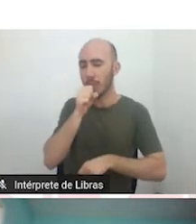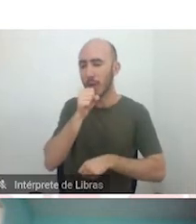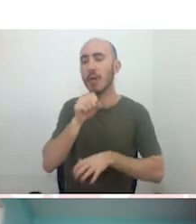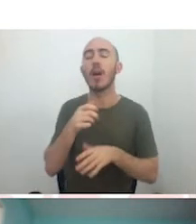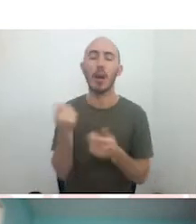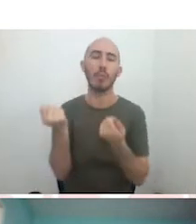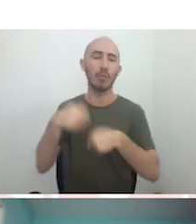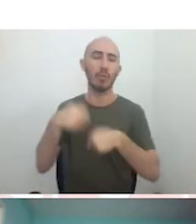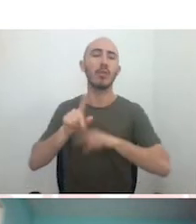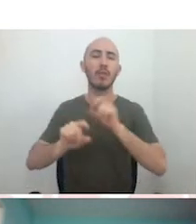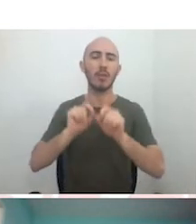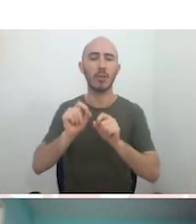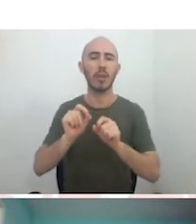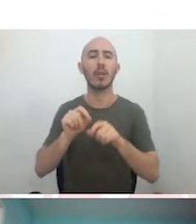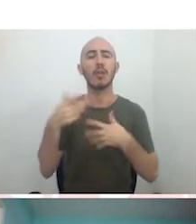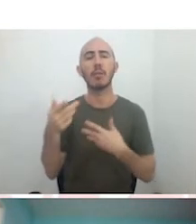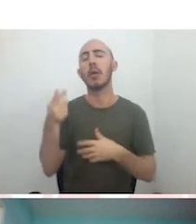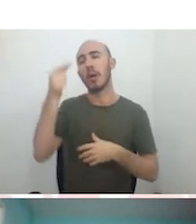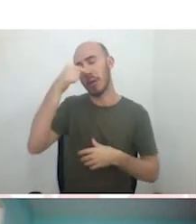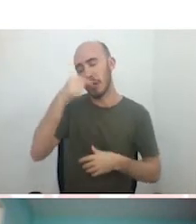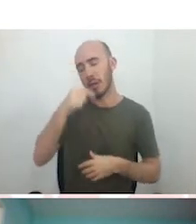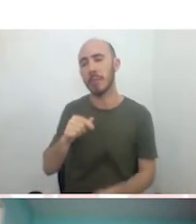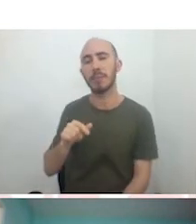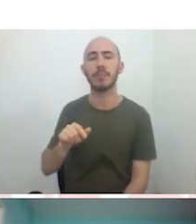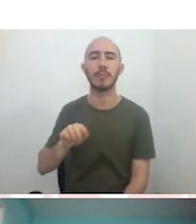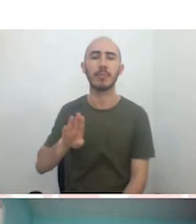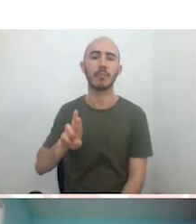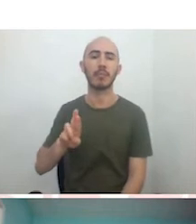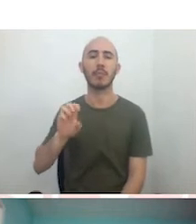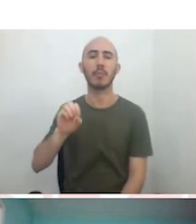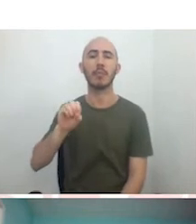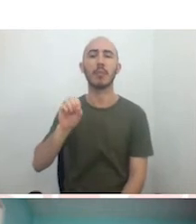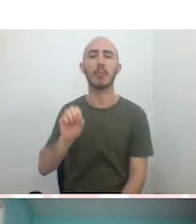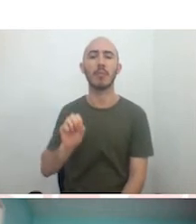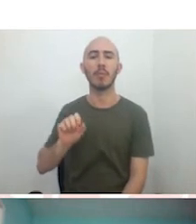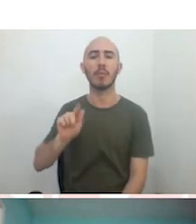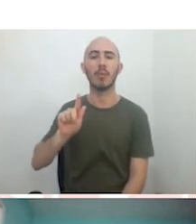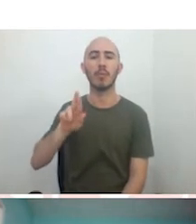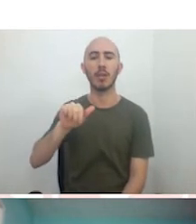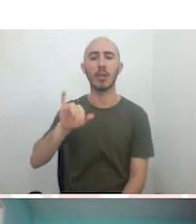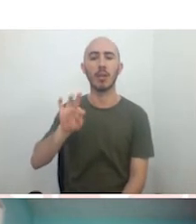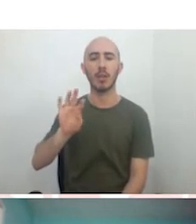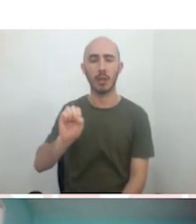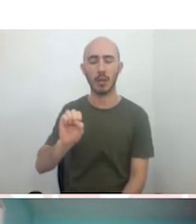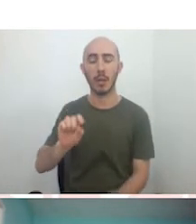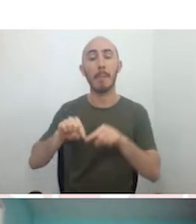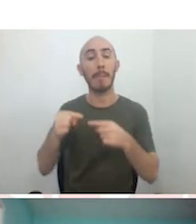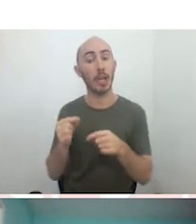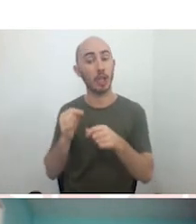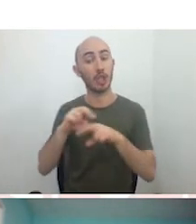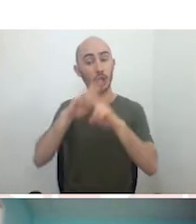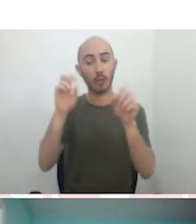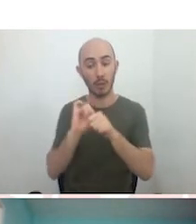coisa de viária superior, uma bronquite, uma laringite, um refluxo. Porém, em tratando-se de